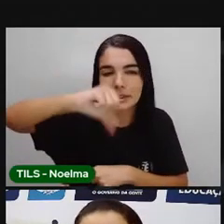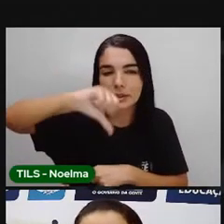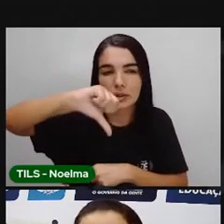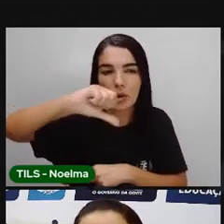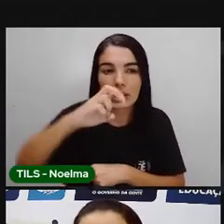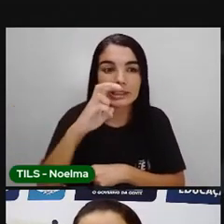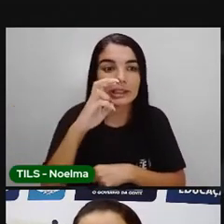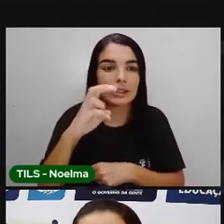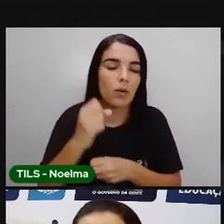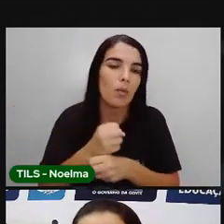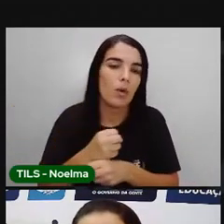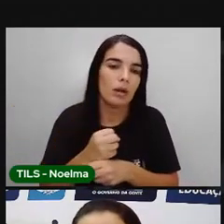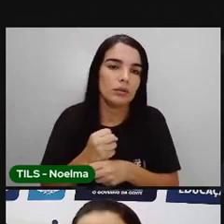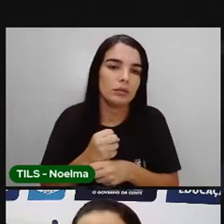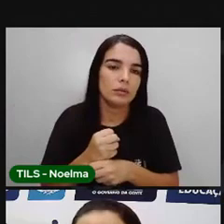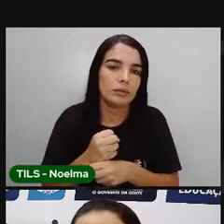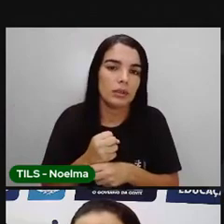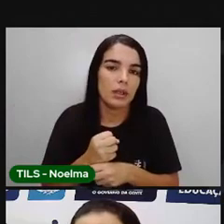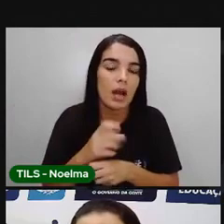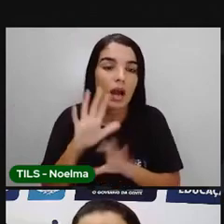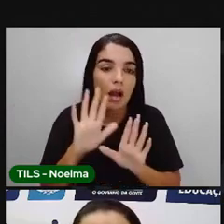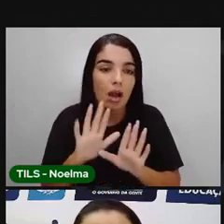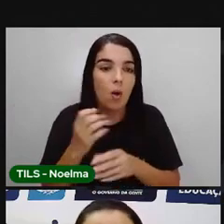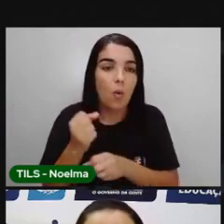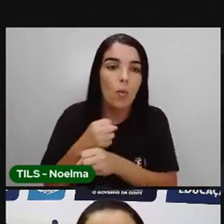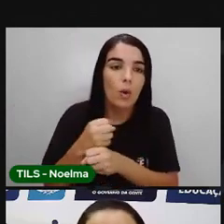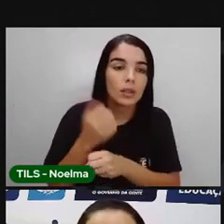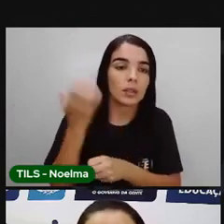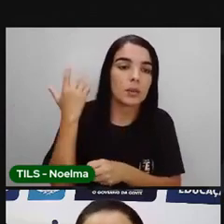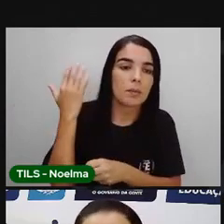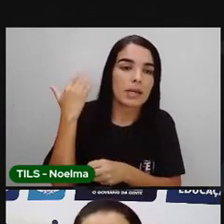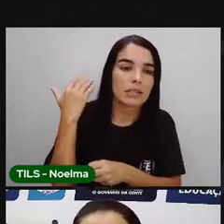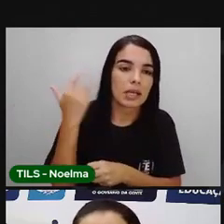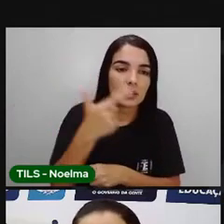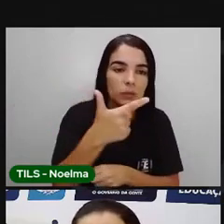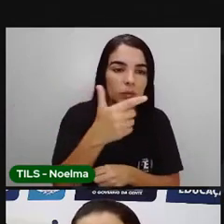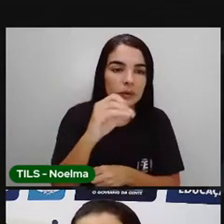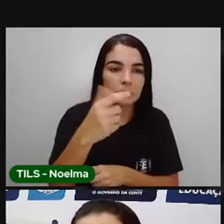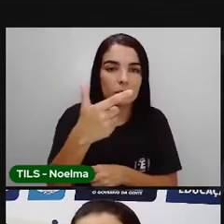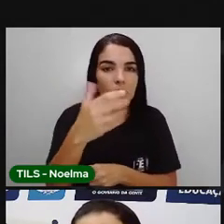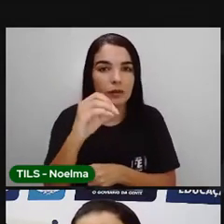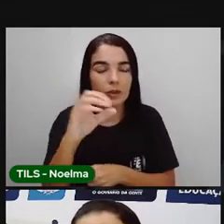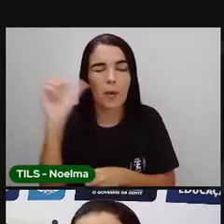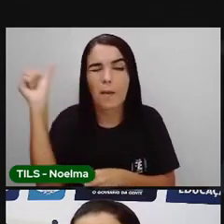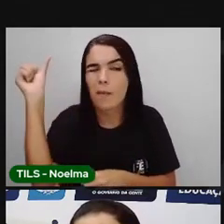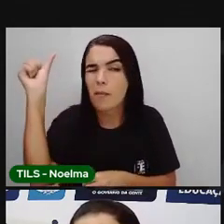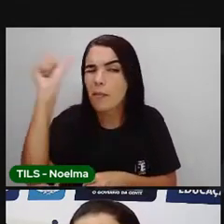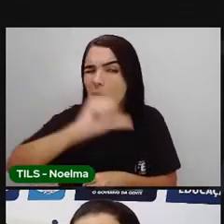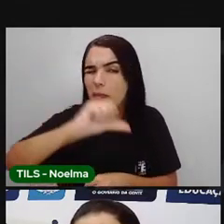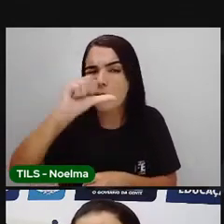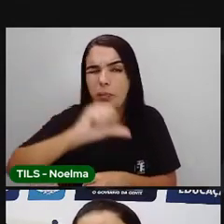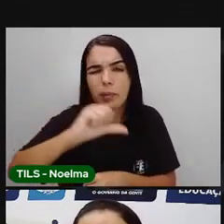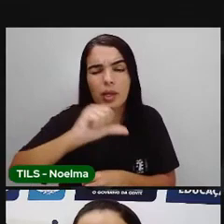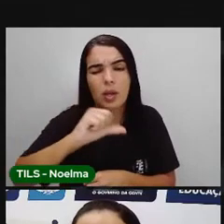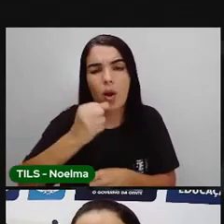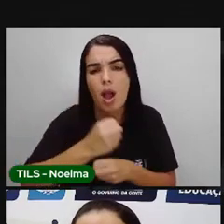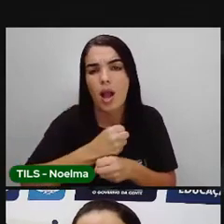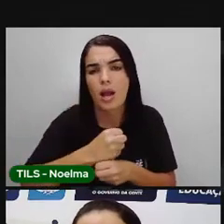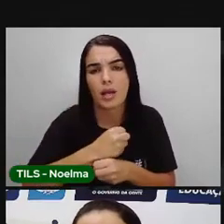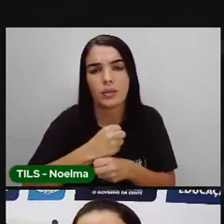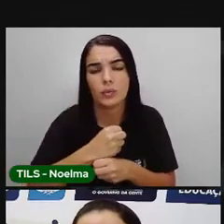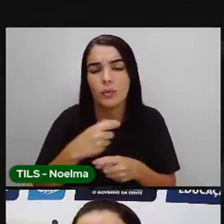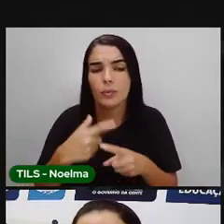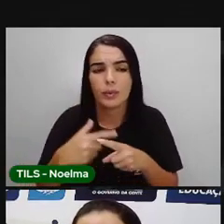INPE. O ano de 2020 foi o segundo pior ano de desmatamento da Amazônia Legal desde 2015, com